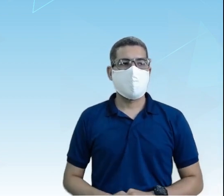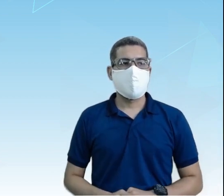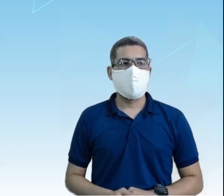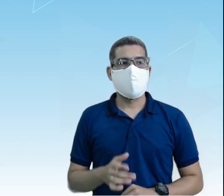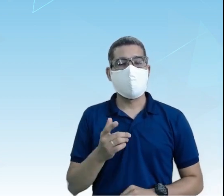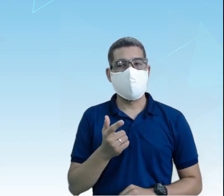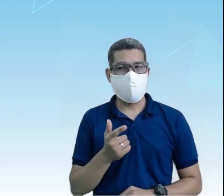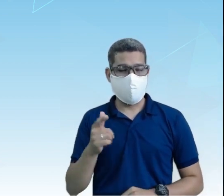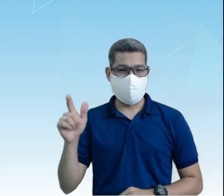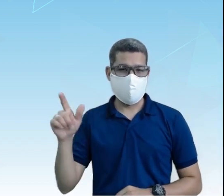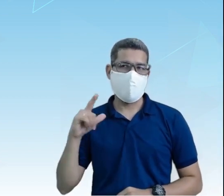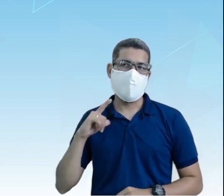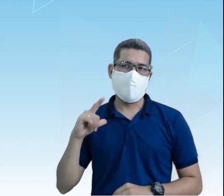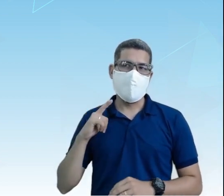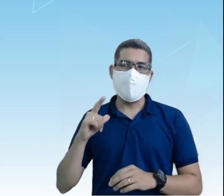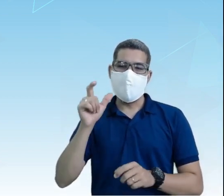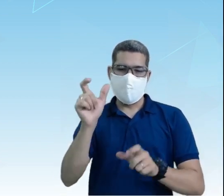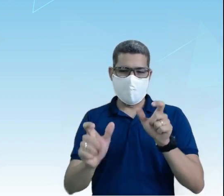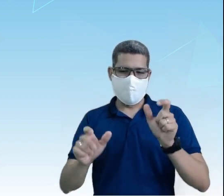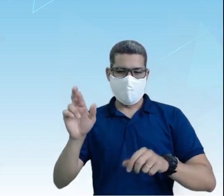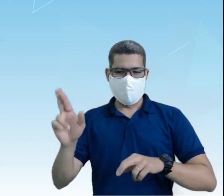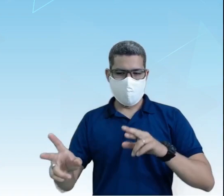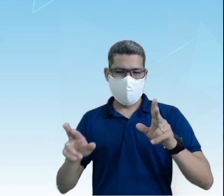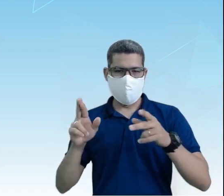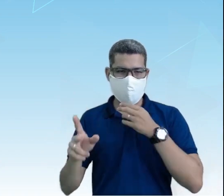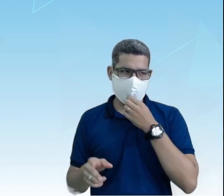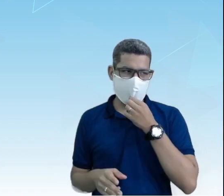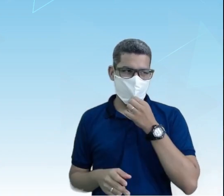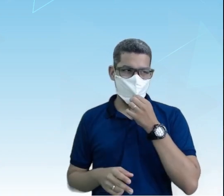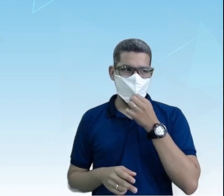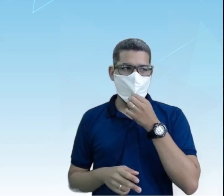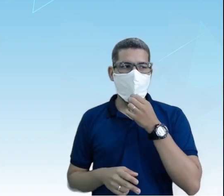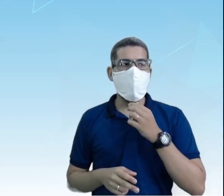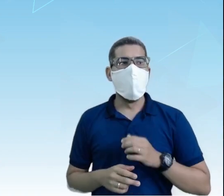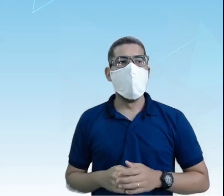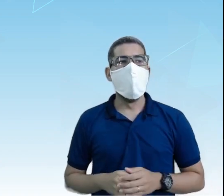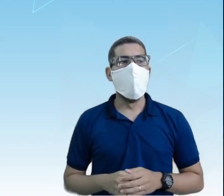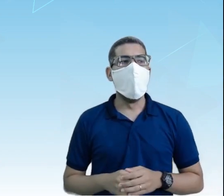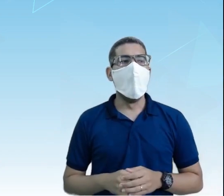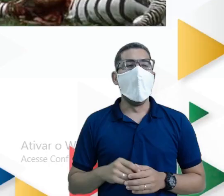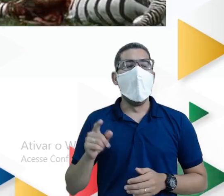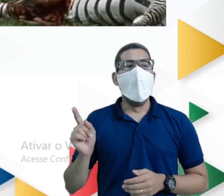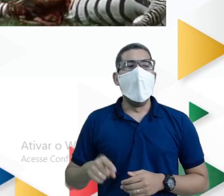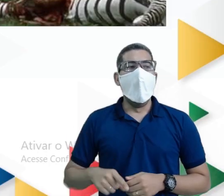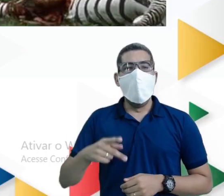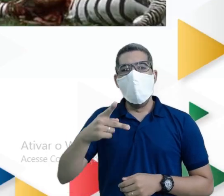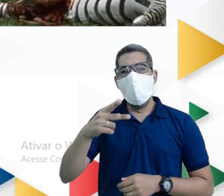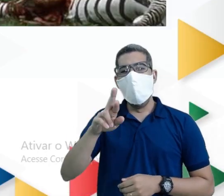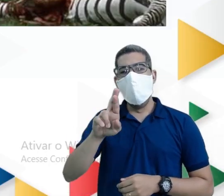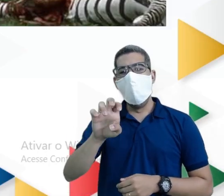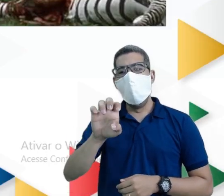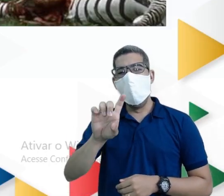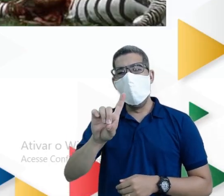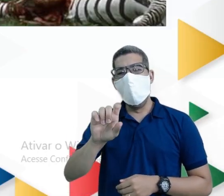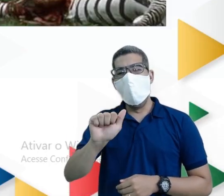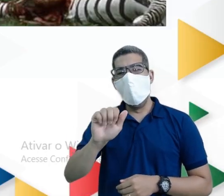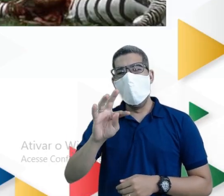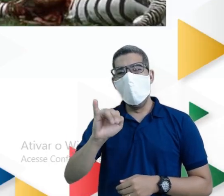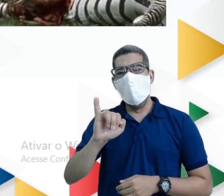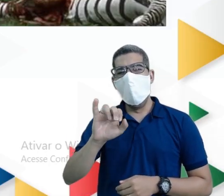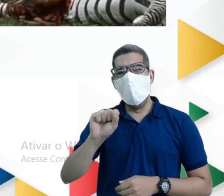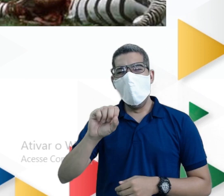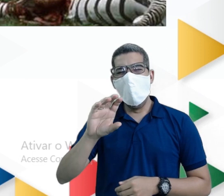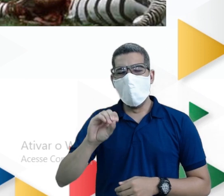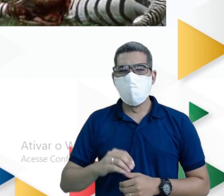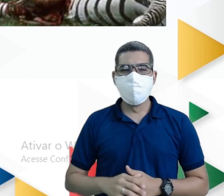de espécies diferentes, que é desarmônica, é o predatismo. O indivíduo ele vai matar o outro para